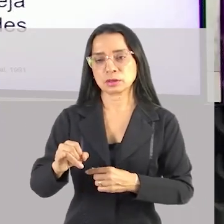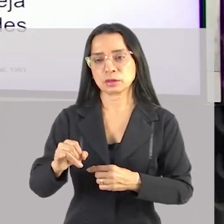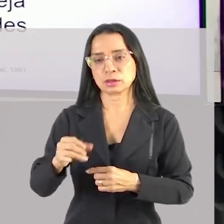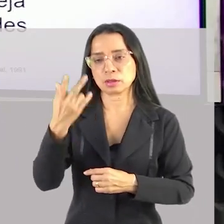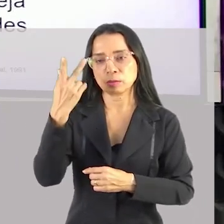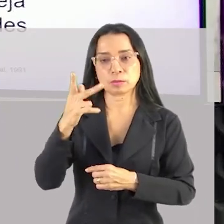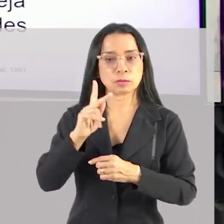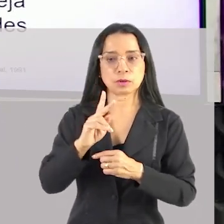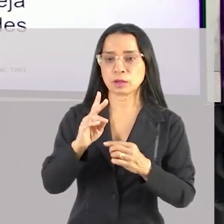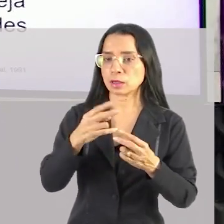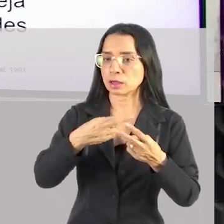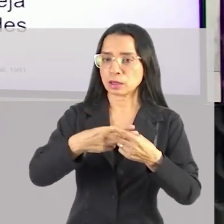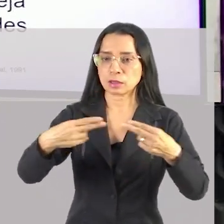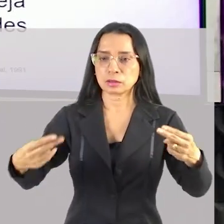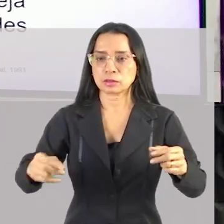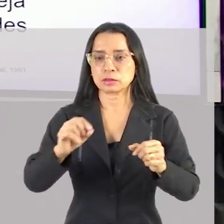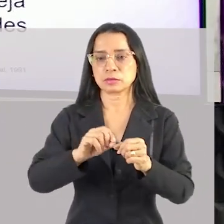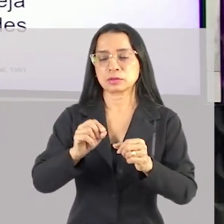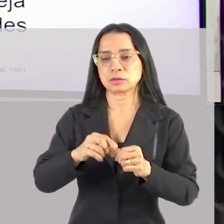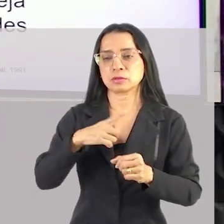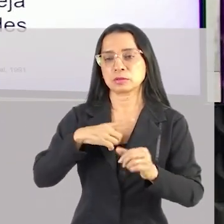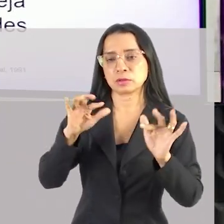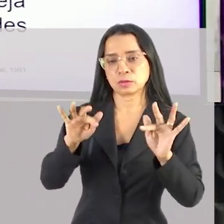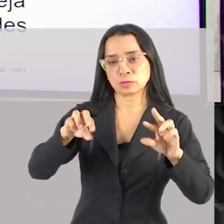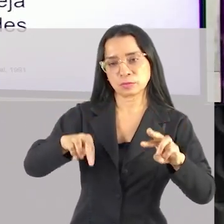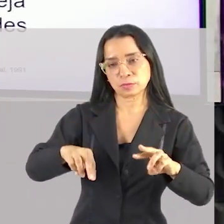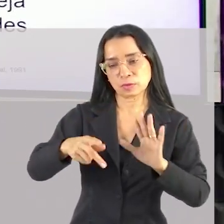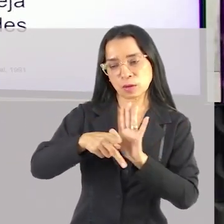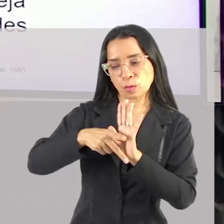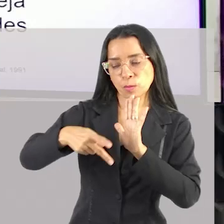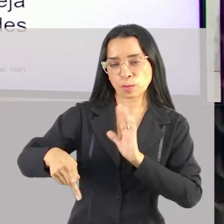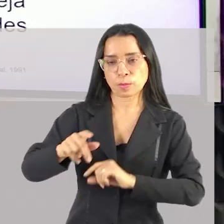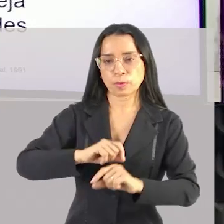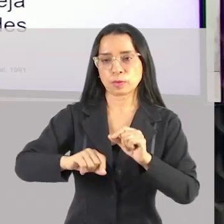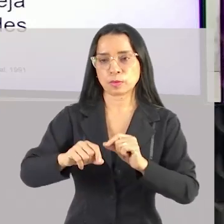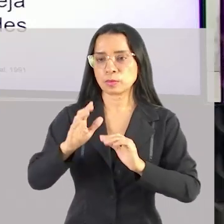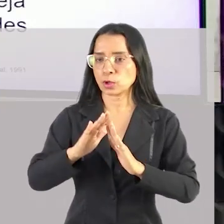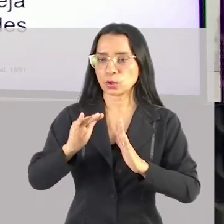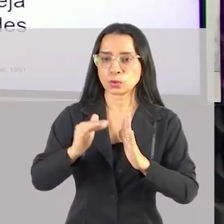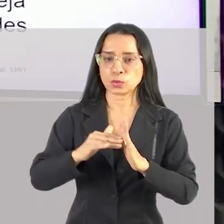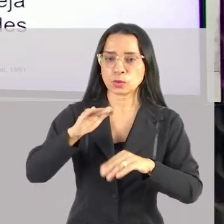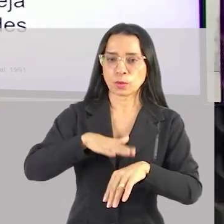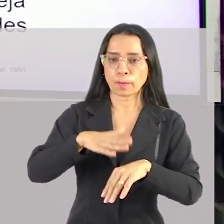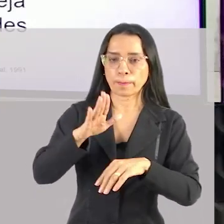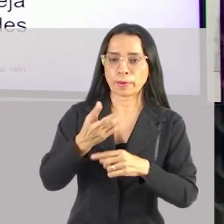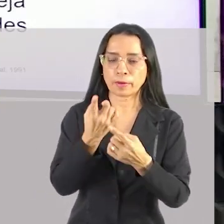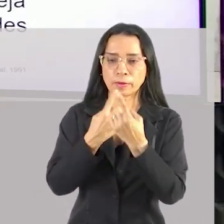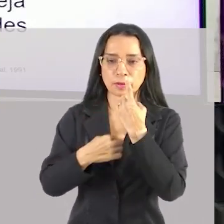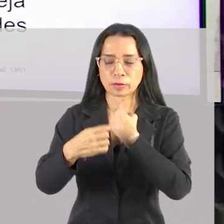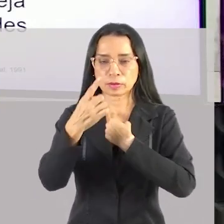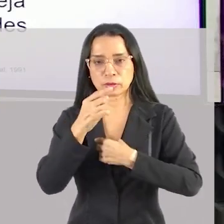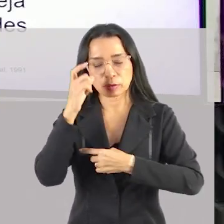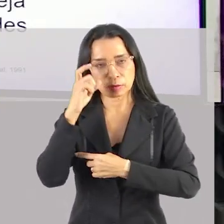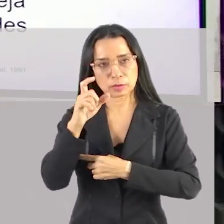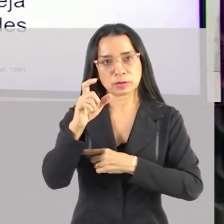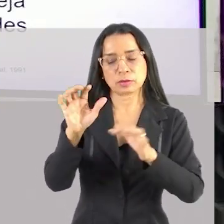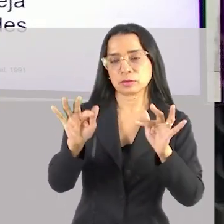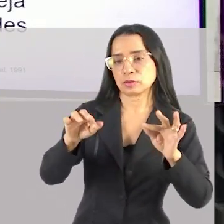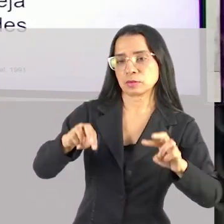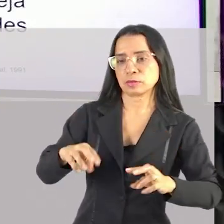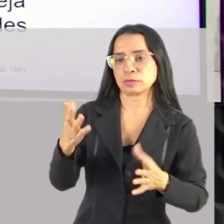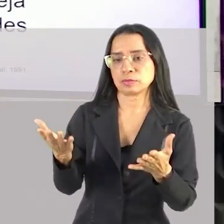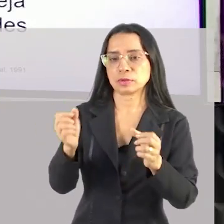que desejamos por ele mesmo, e tudo o mais é desejado no interesse desse